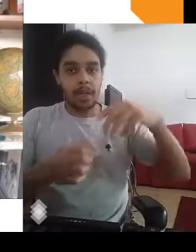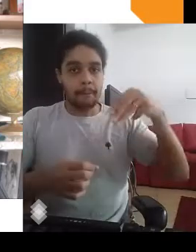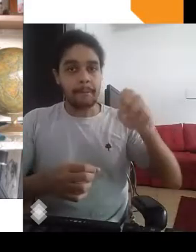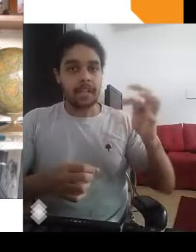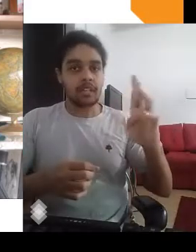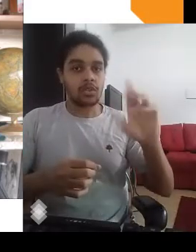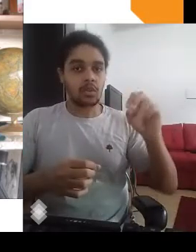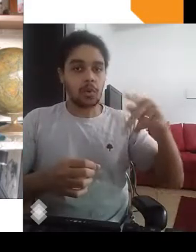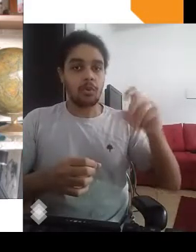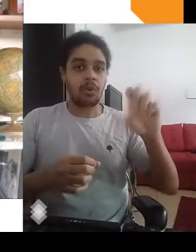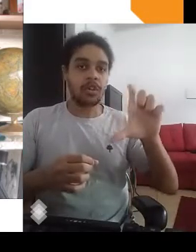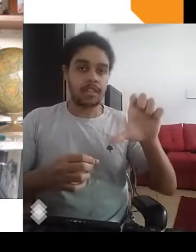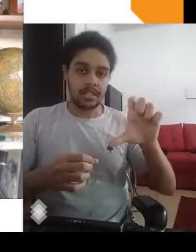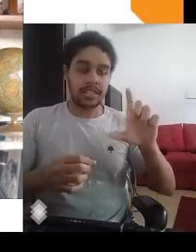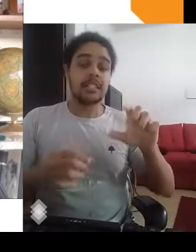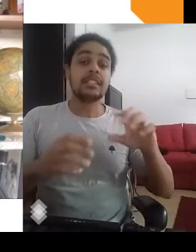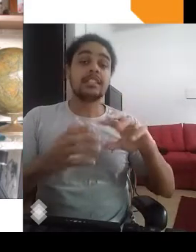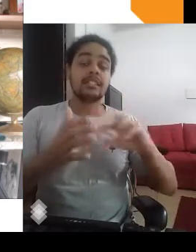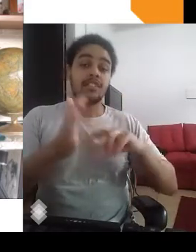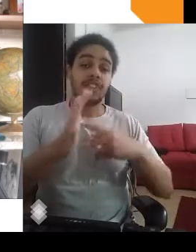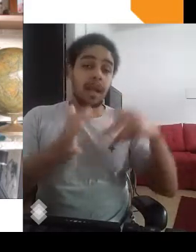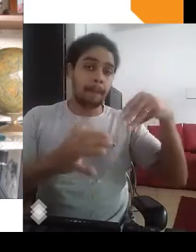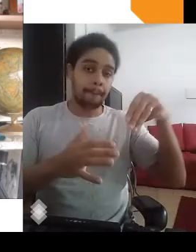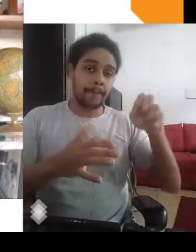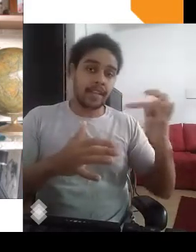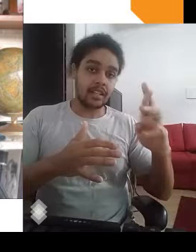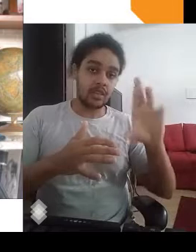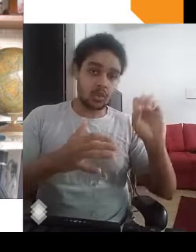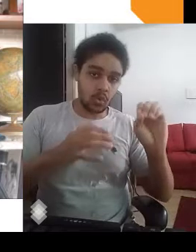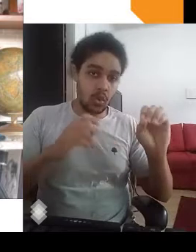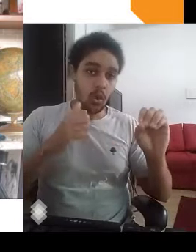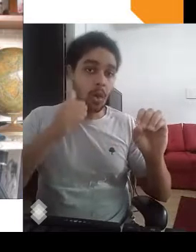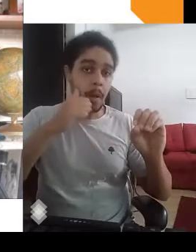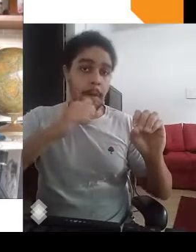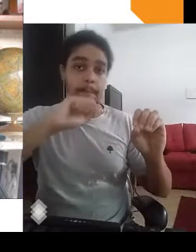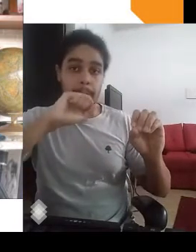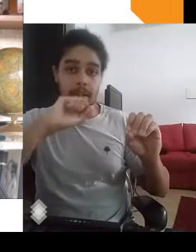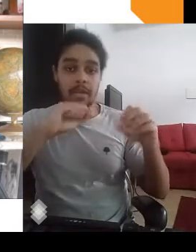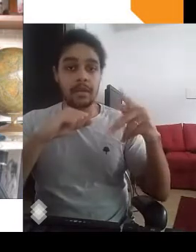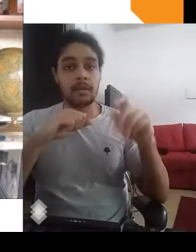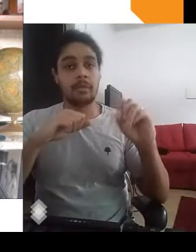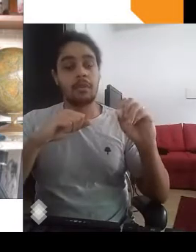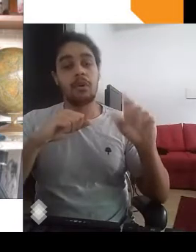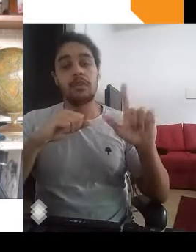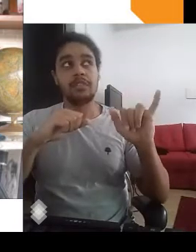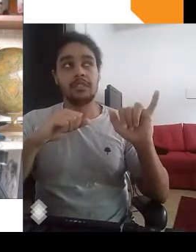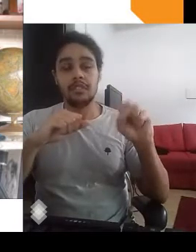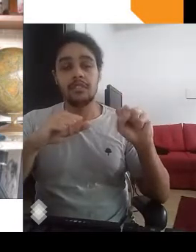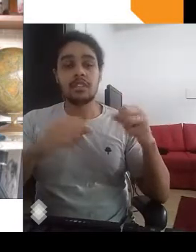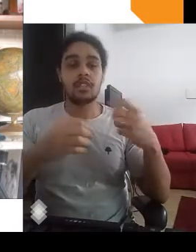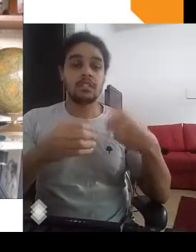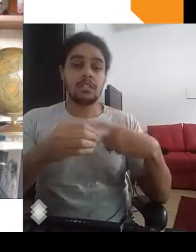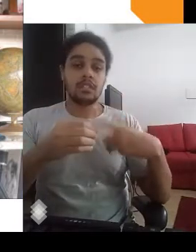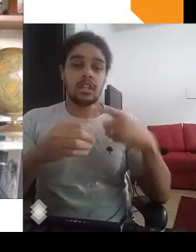grego metropolis, metro, mãe, polis, cidade. Essa cidade-mãe, essa